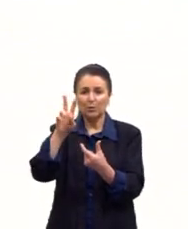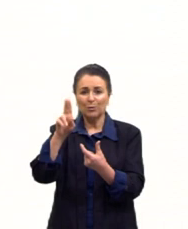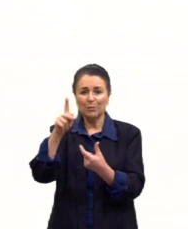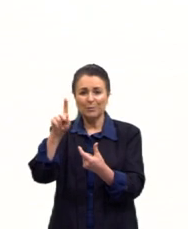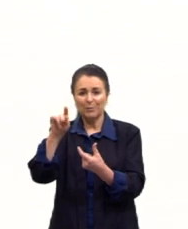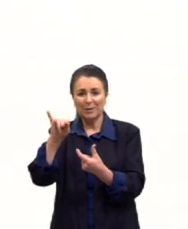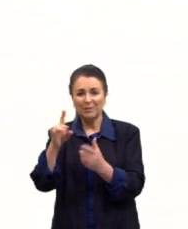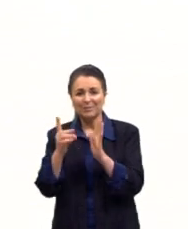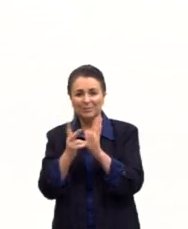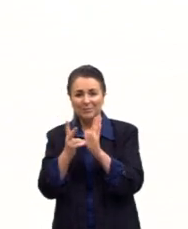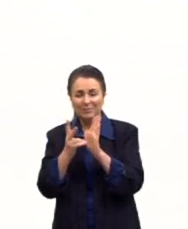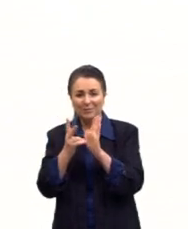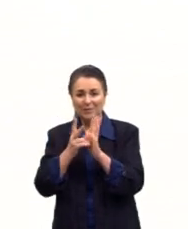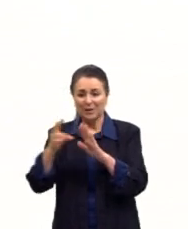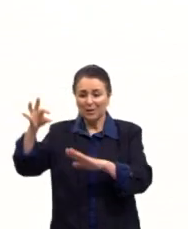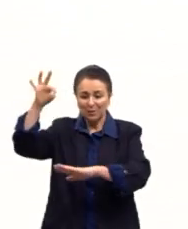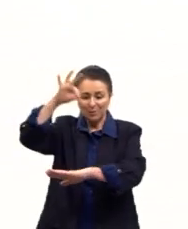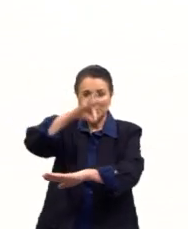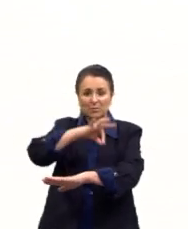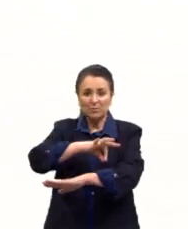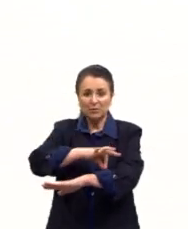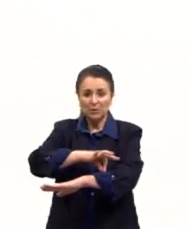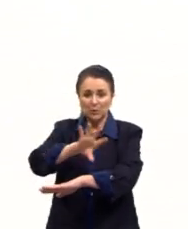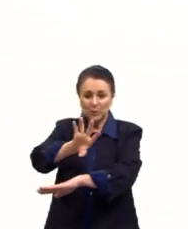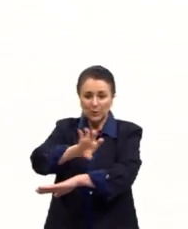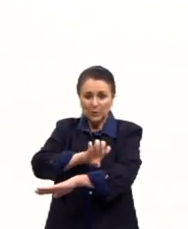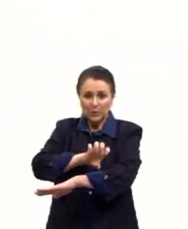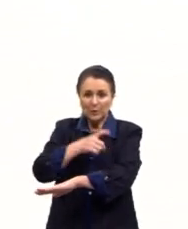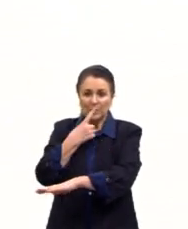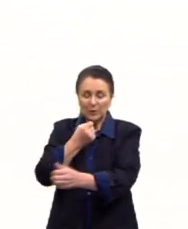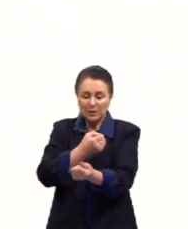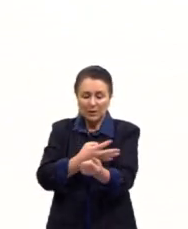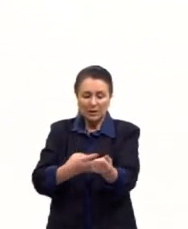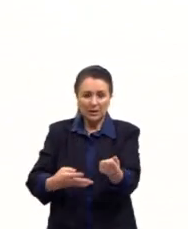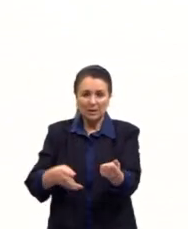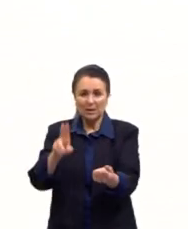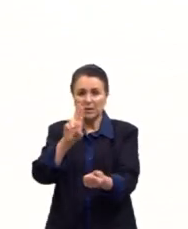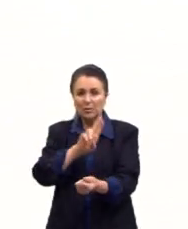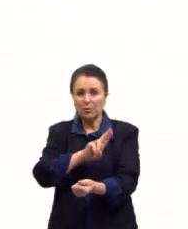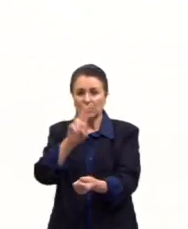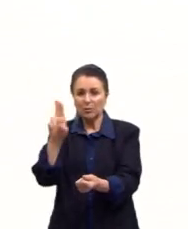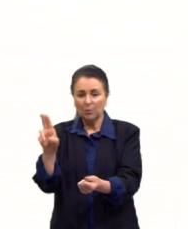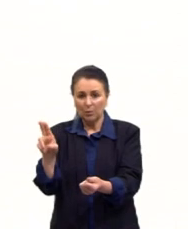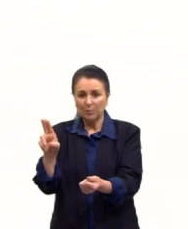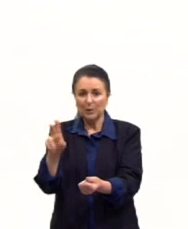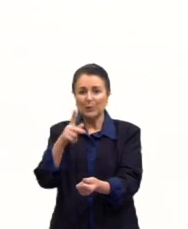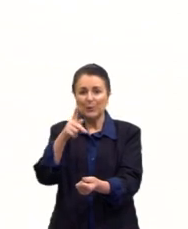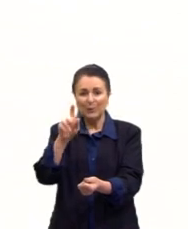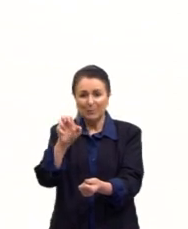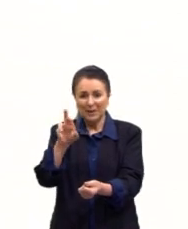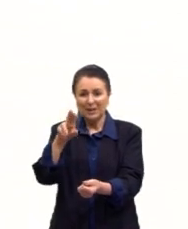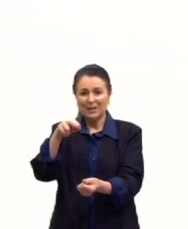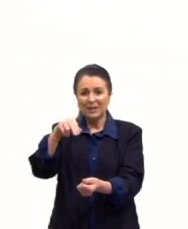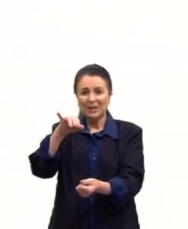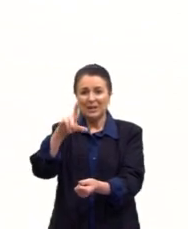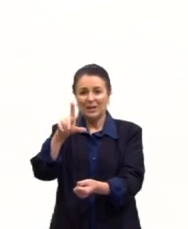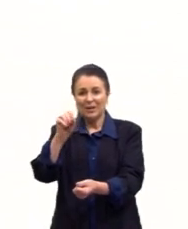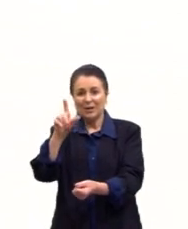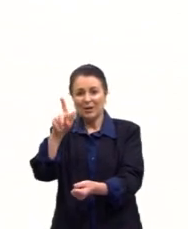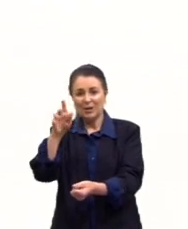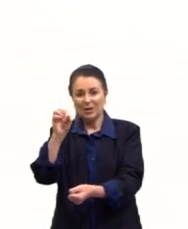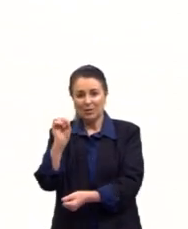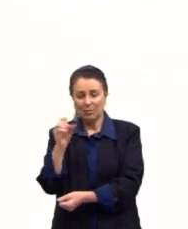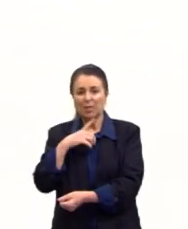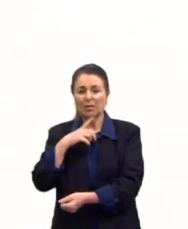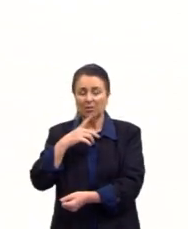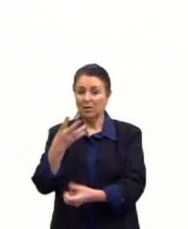significar mosquito sugadores de sangue daí o nome pelo qual são chamados os pernilongos no Pará nessa região